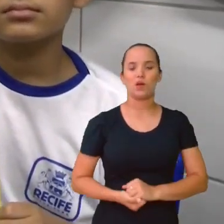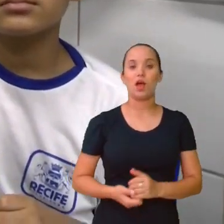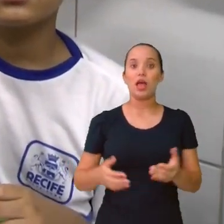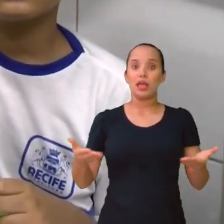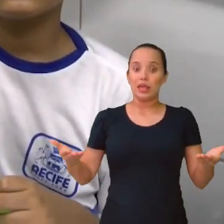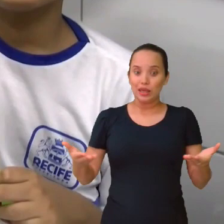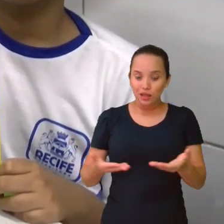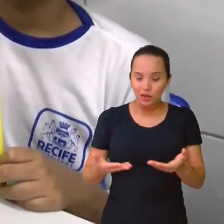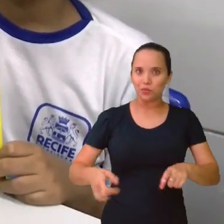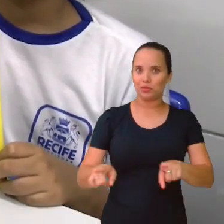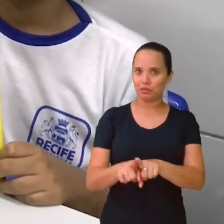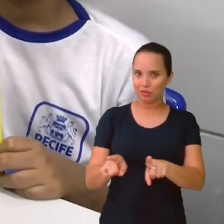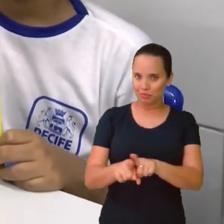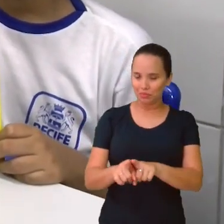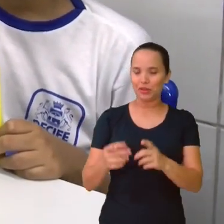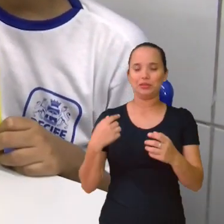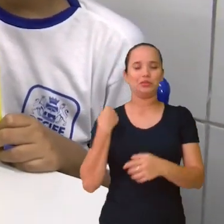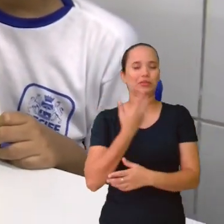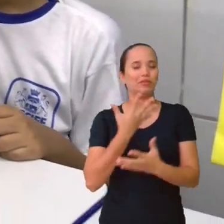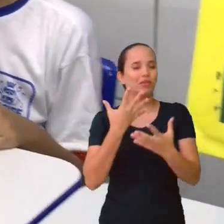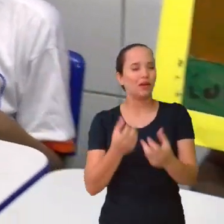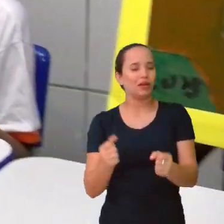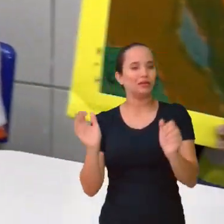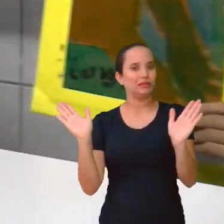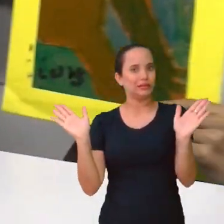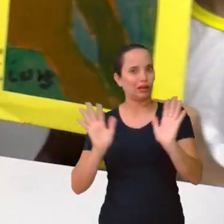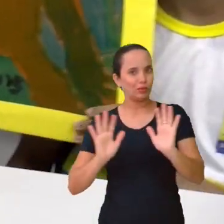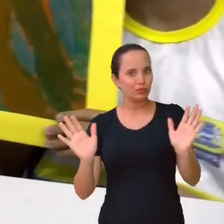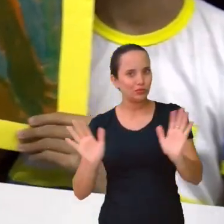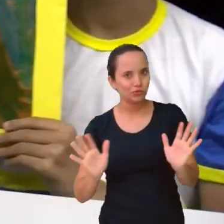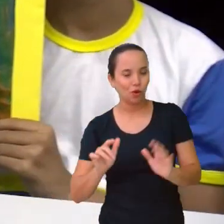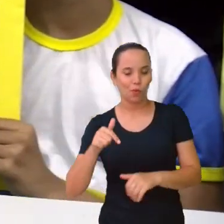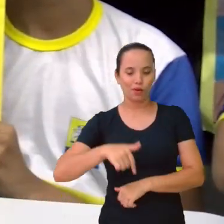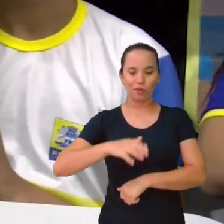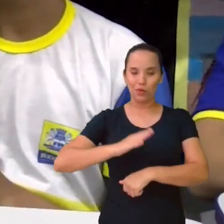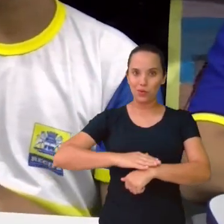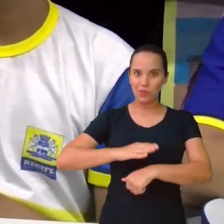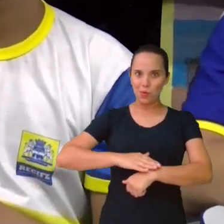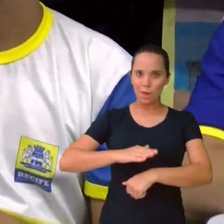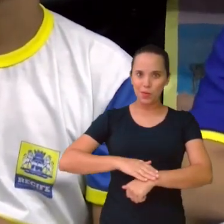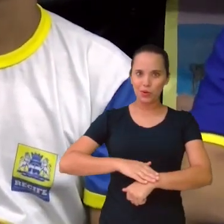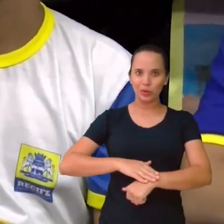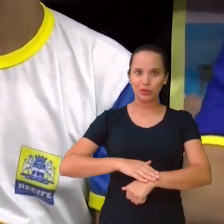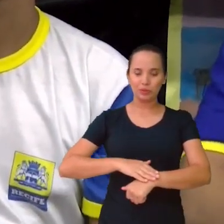nos despedindo do nosso momento da Eita,